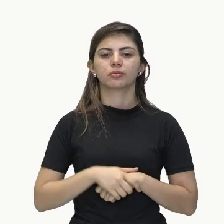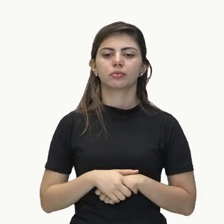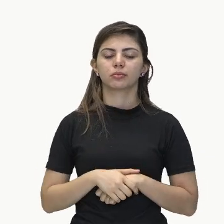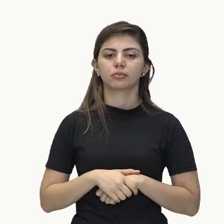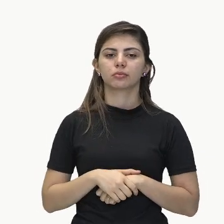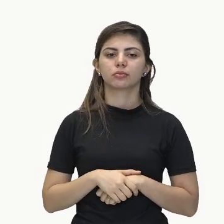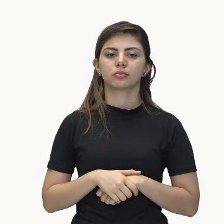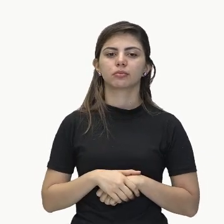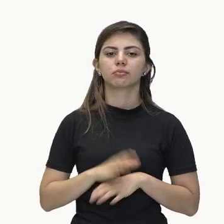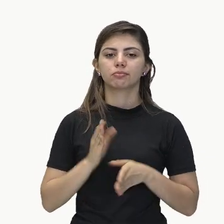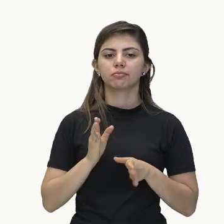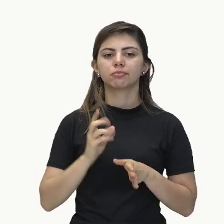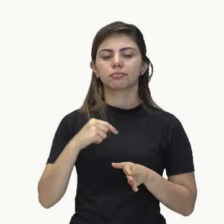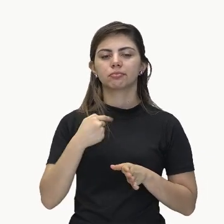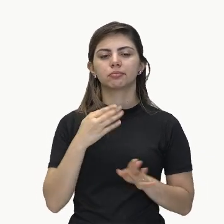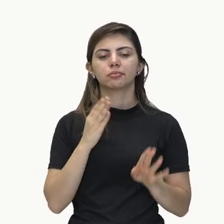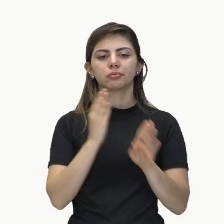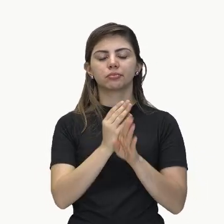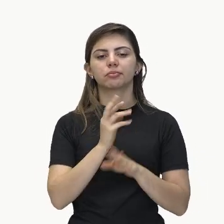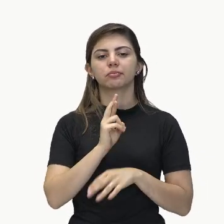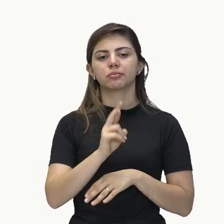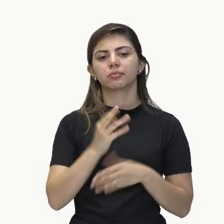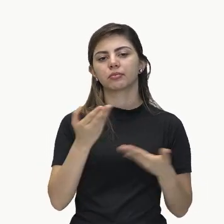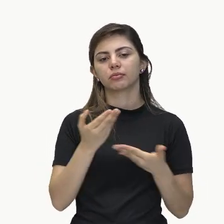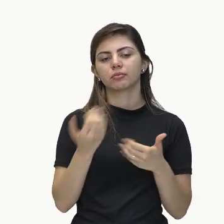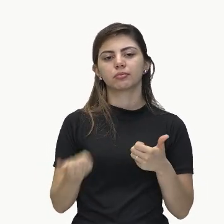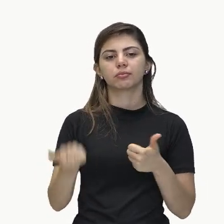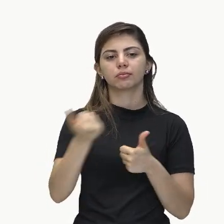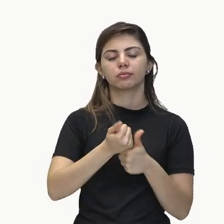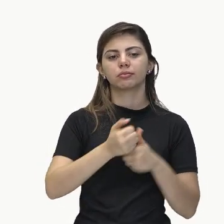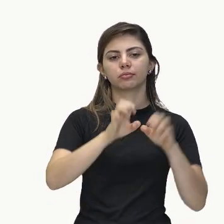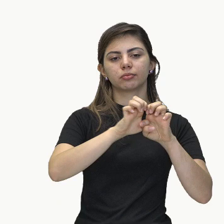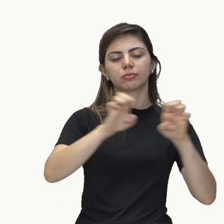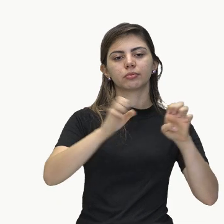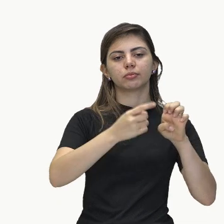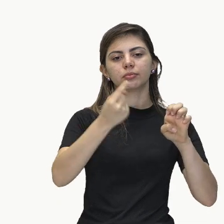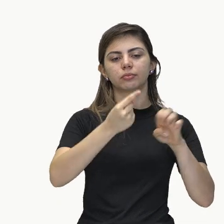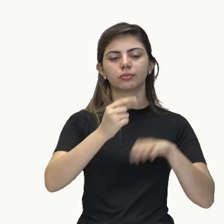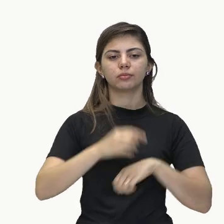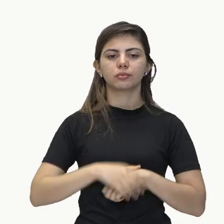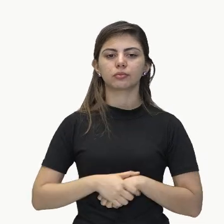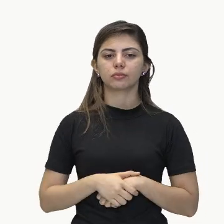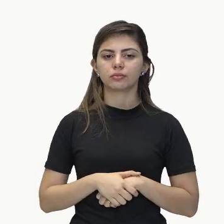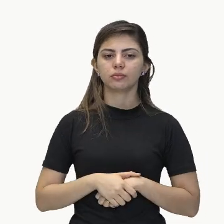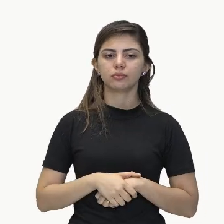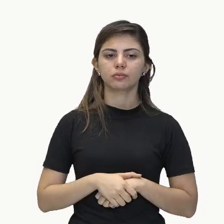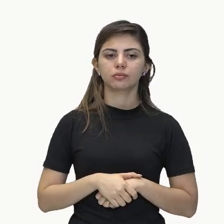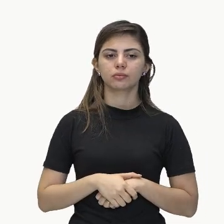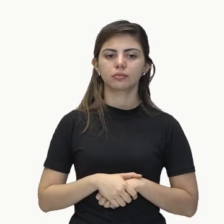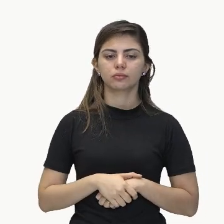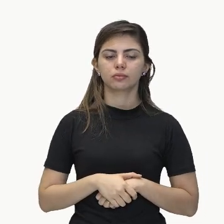achei o valor de y, eu vou substituir aqui na minha primeira. Substituindo aqui na minha primeira equação,